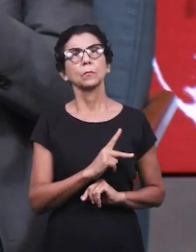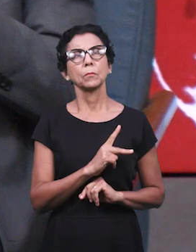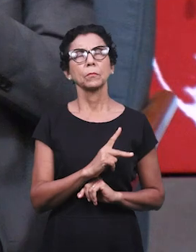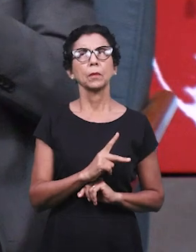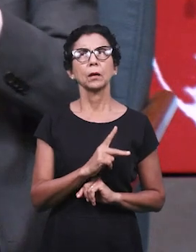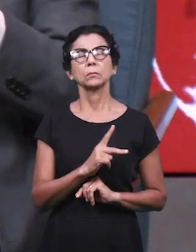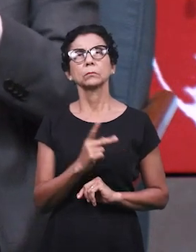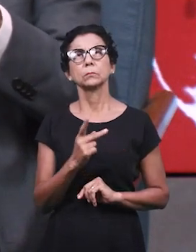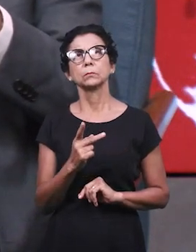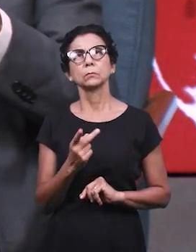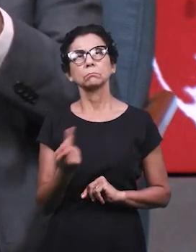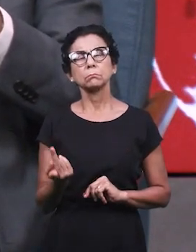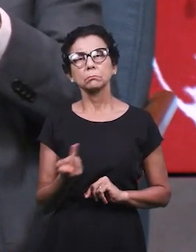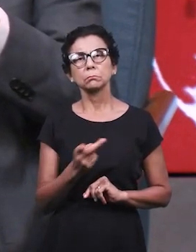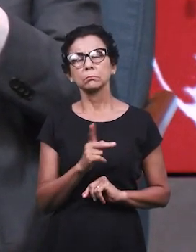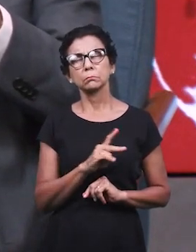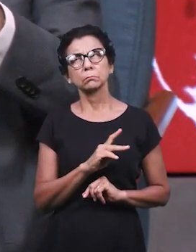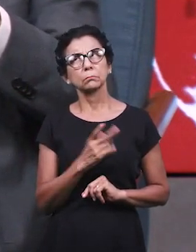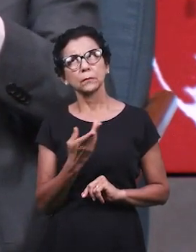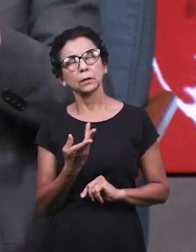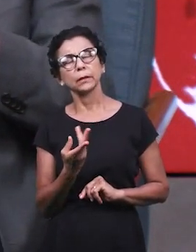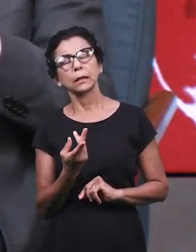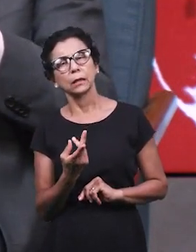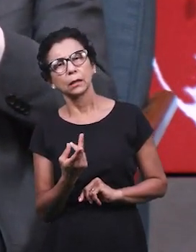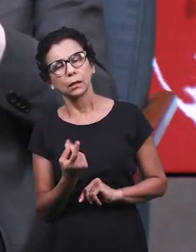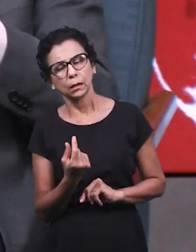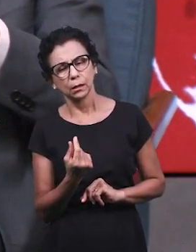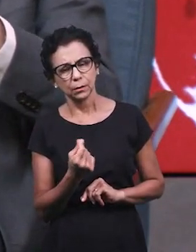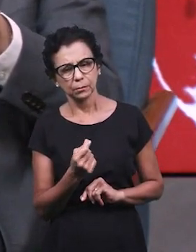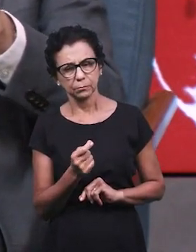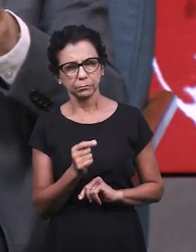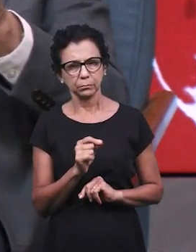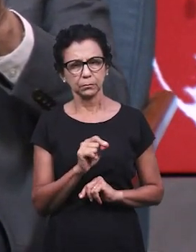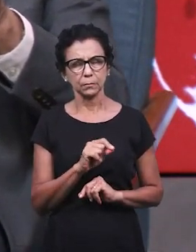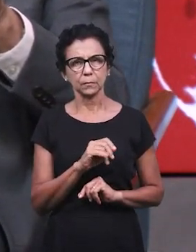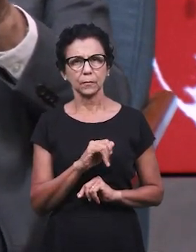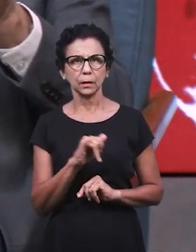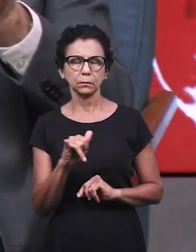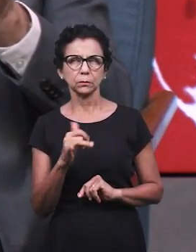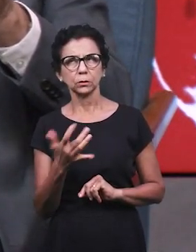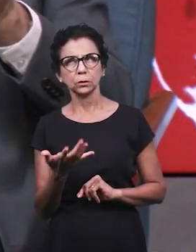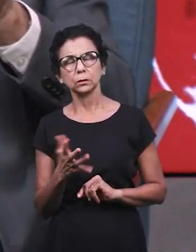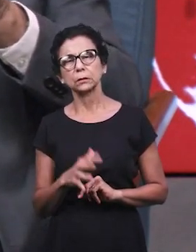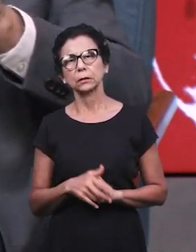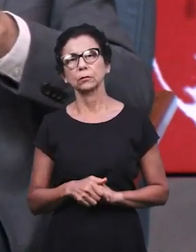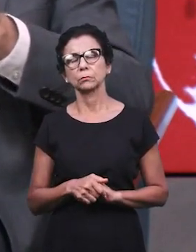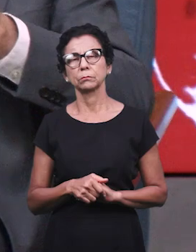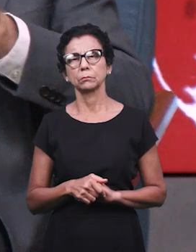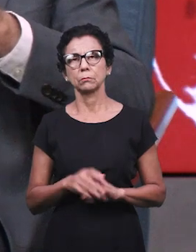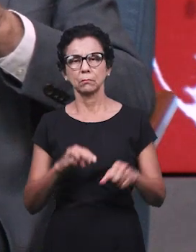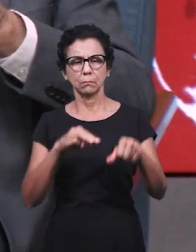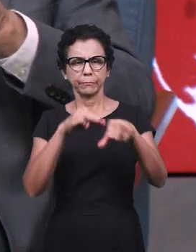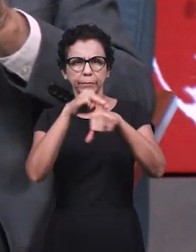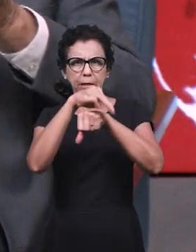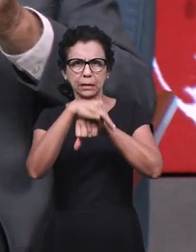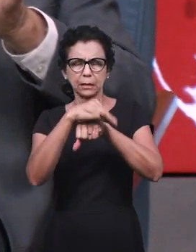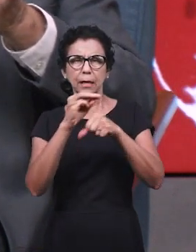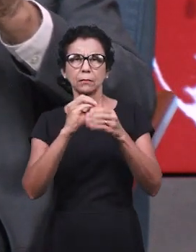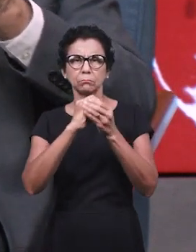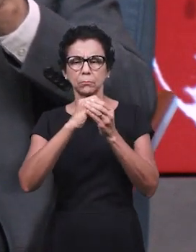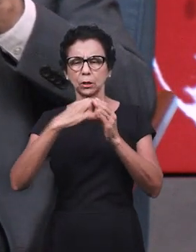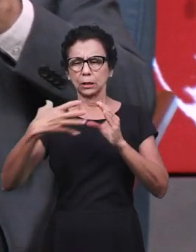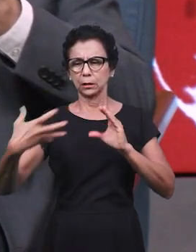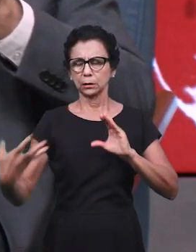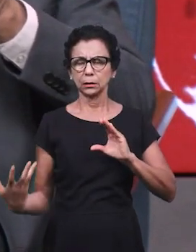linha e chega a dar nomes a eles, numa linha